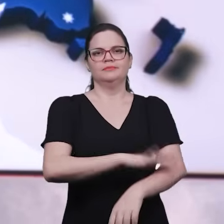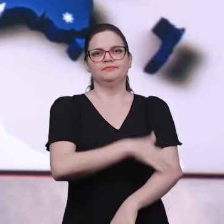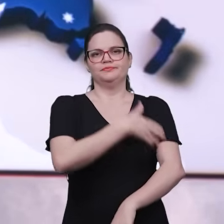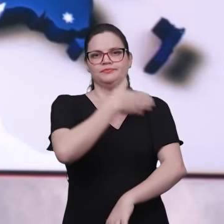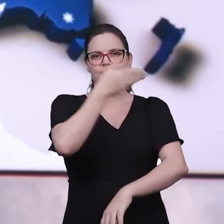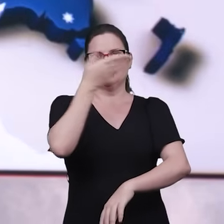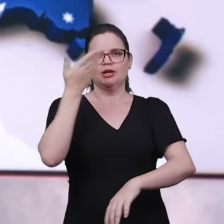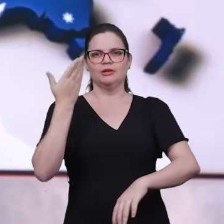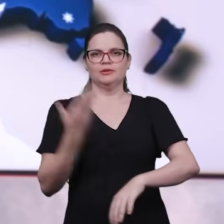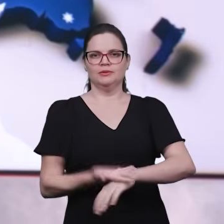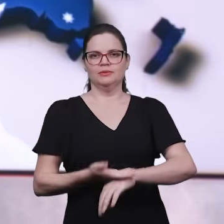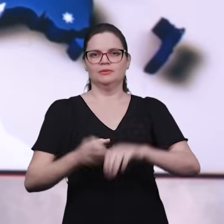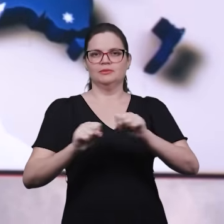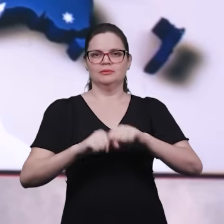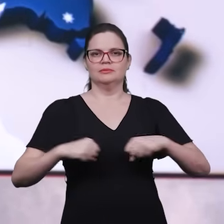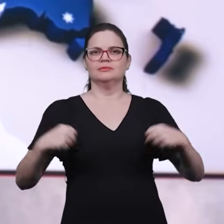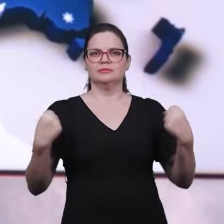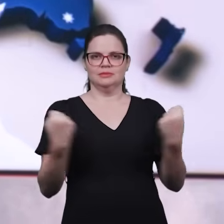todo, um seminário muito intenso,